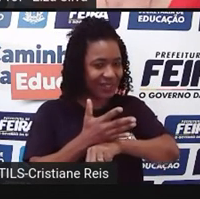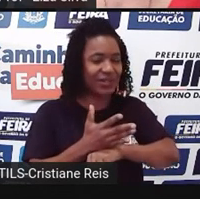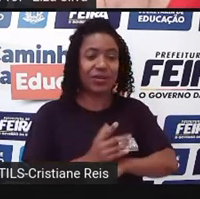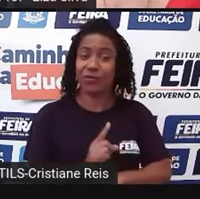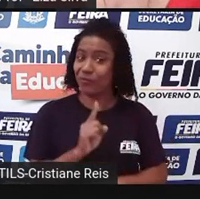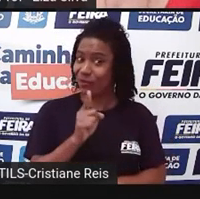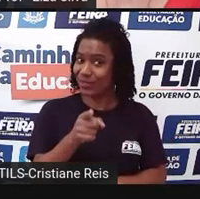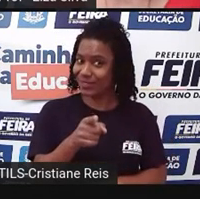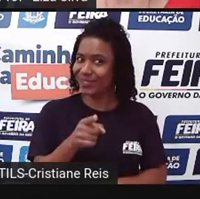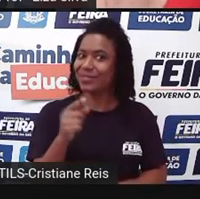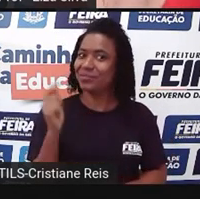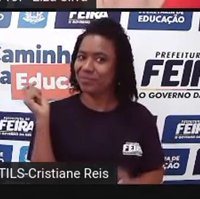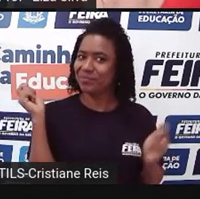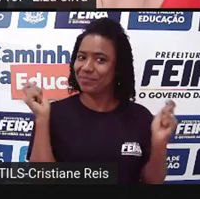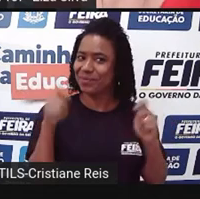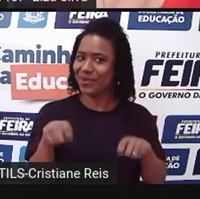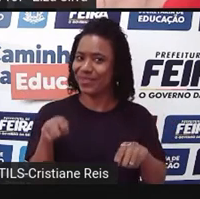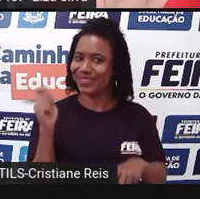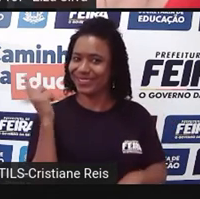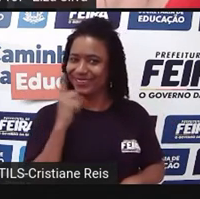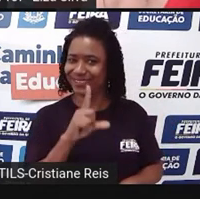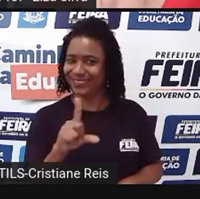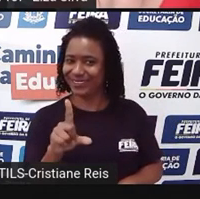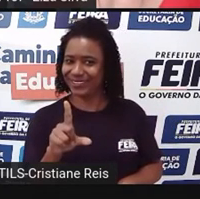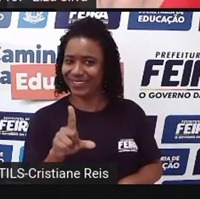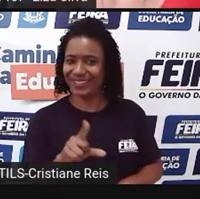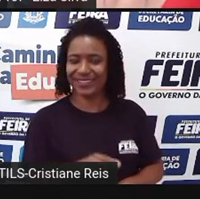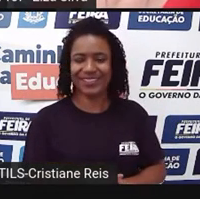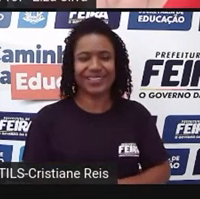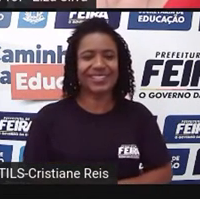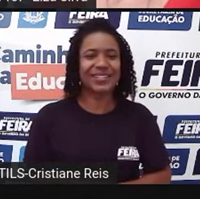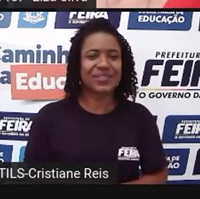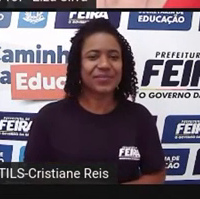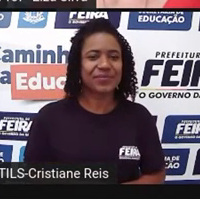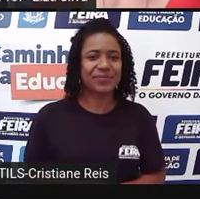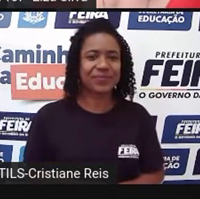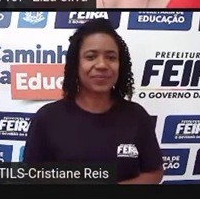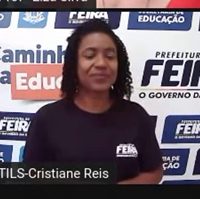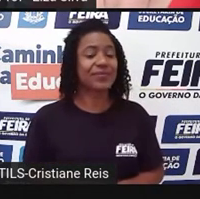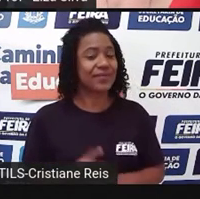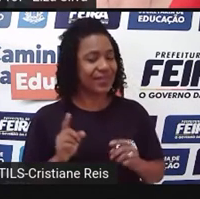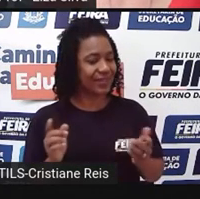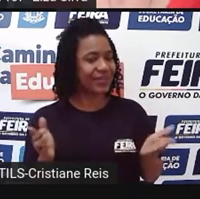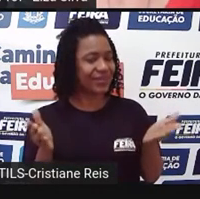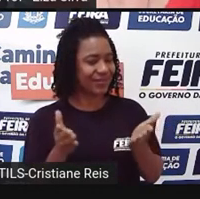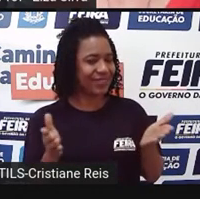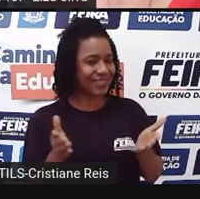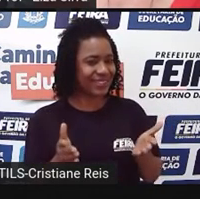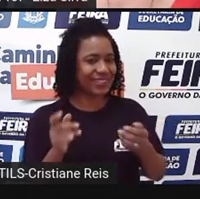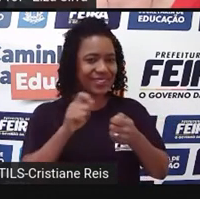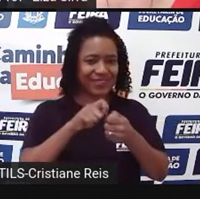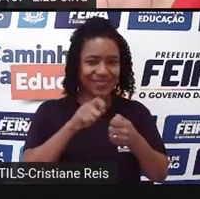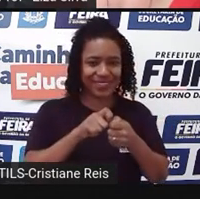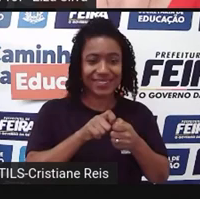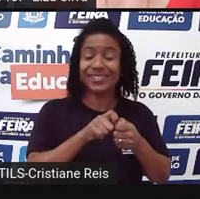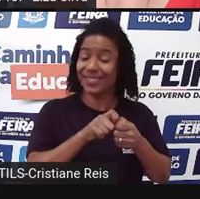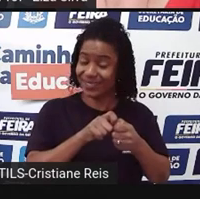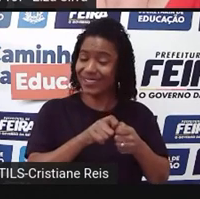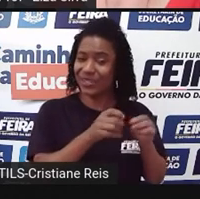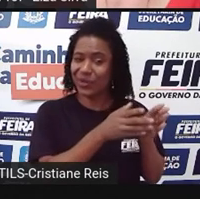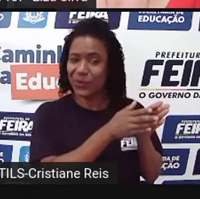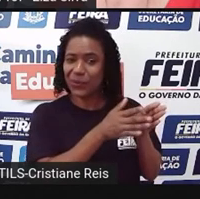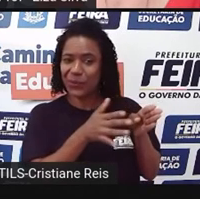quem você é capaz de realizar agora é a sua vez de elaborar uma time Live